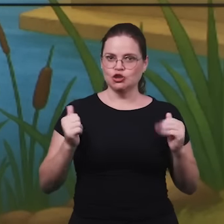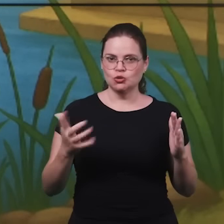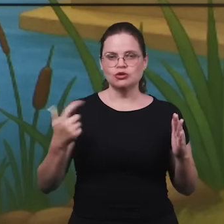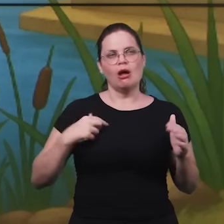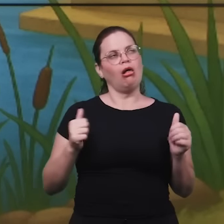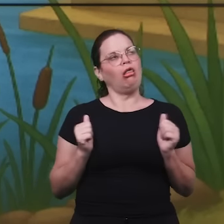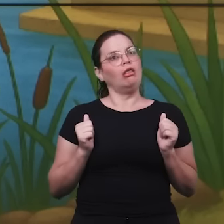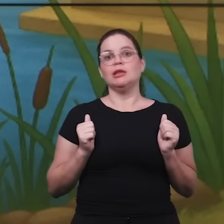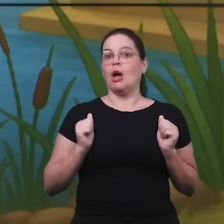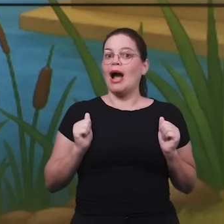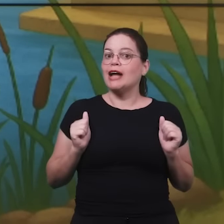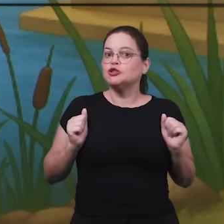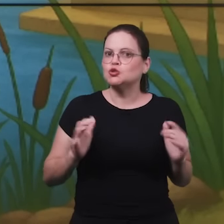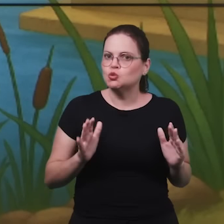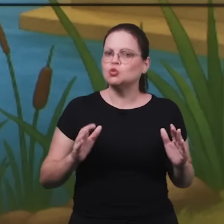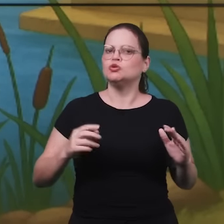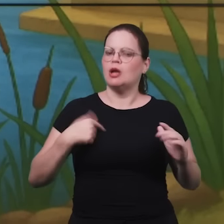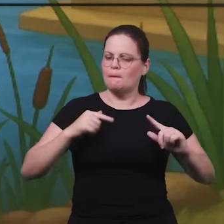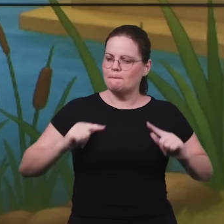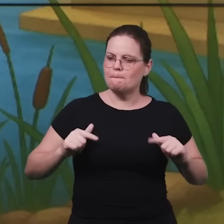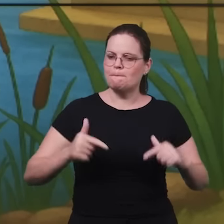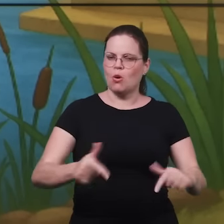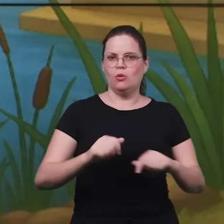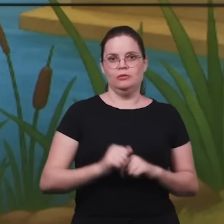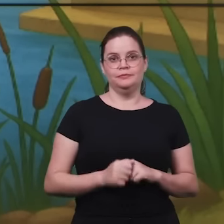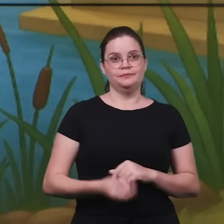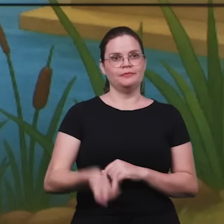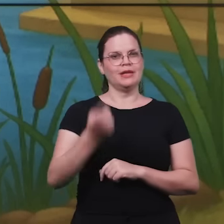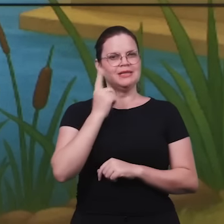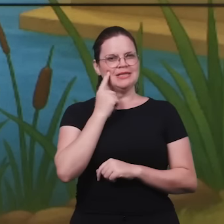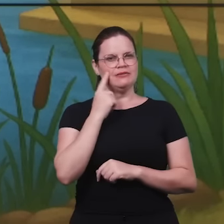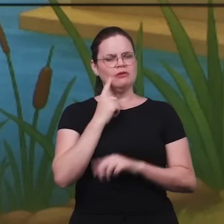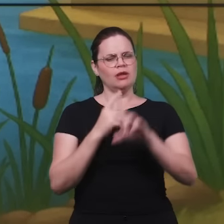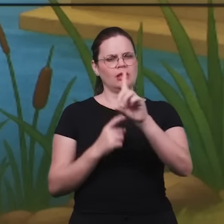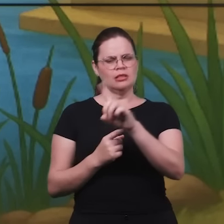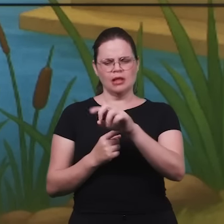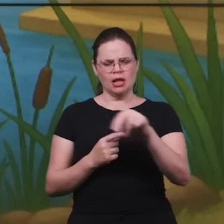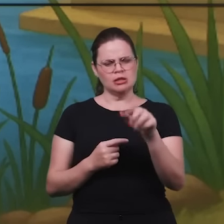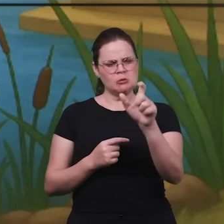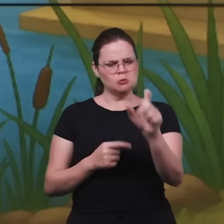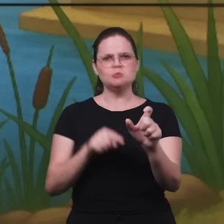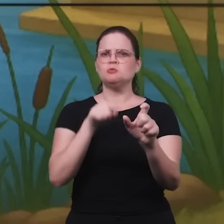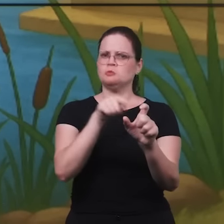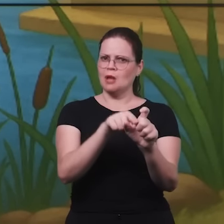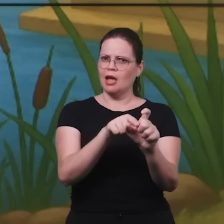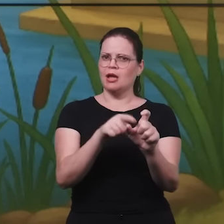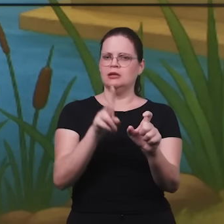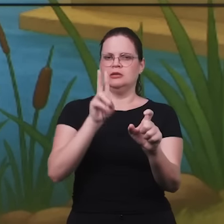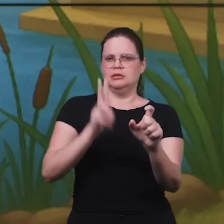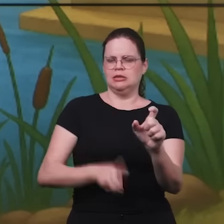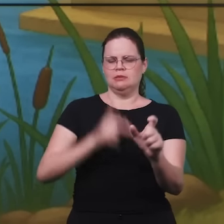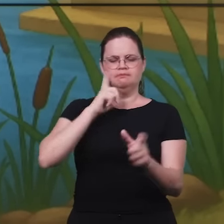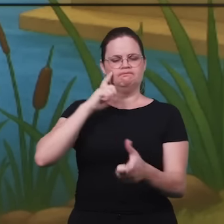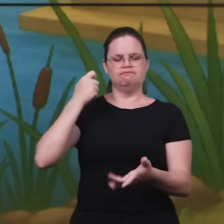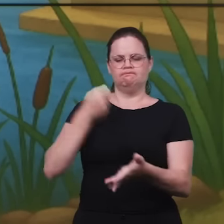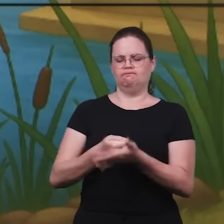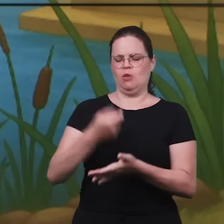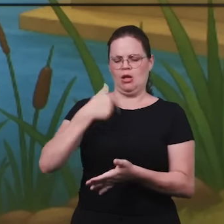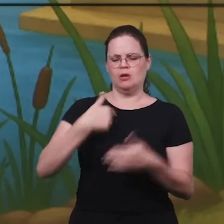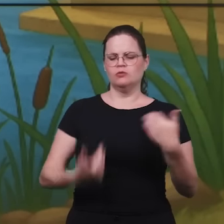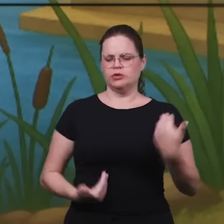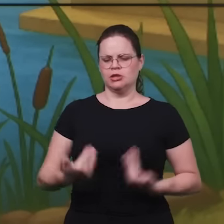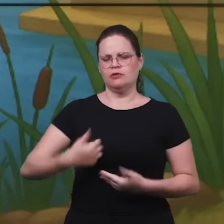que Daniel escolheu agradar a Deus, mesmo que essa não fosse a decisão mais fácil a tomar